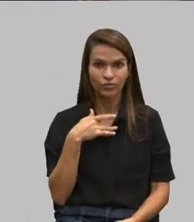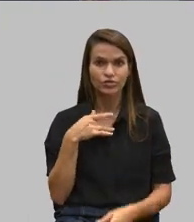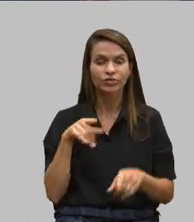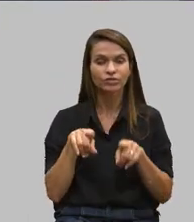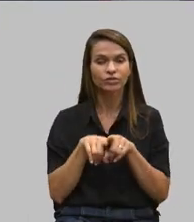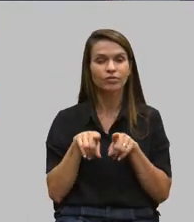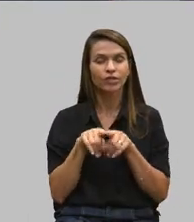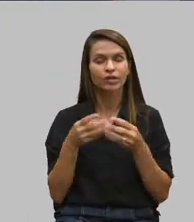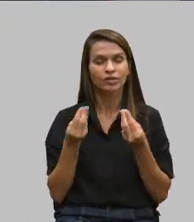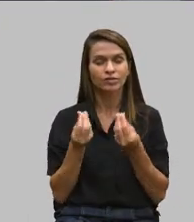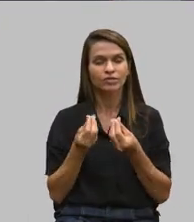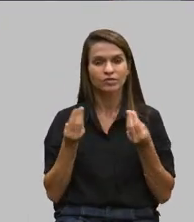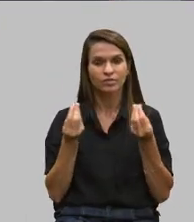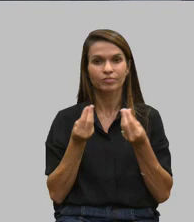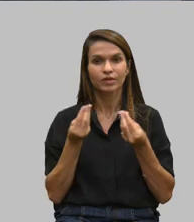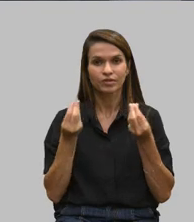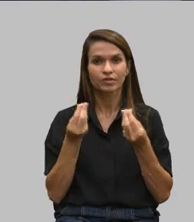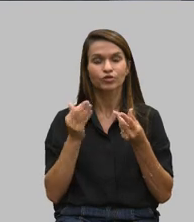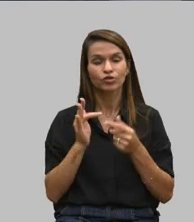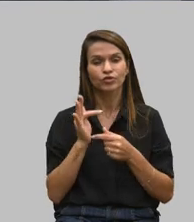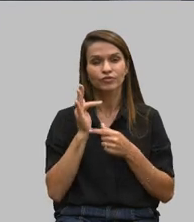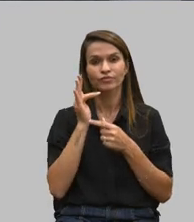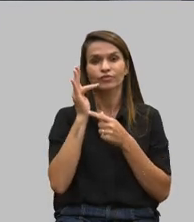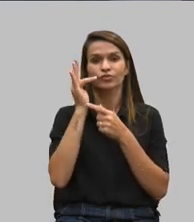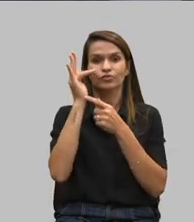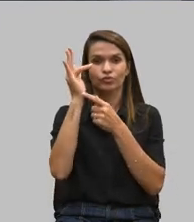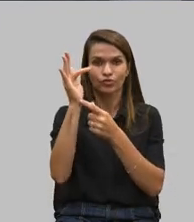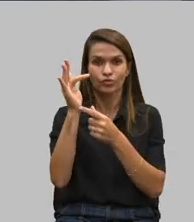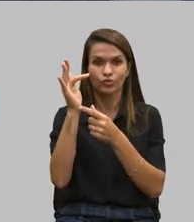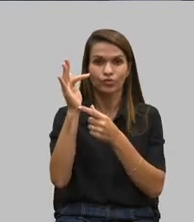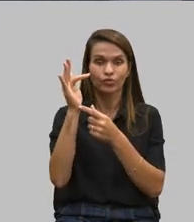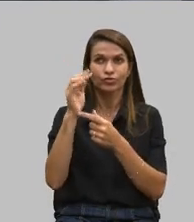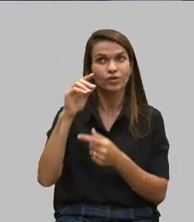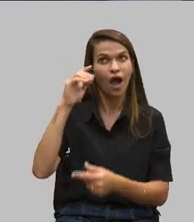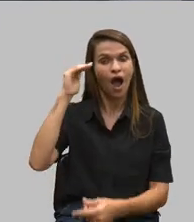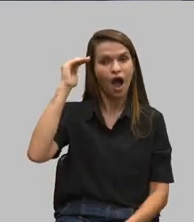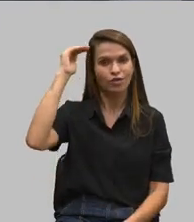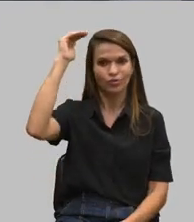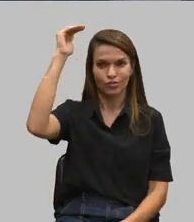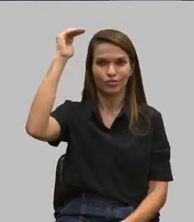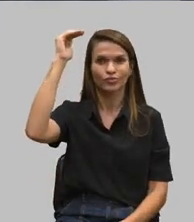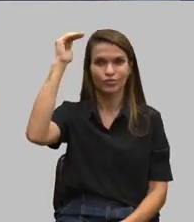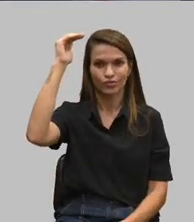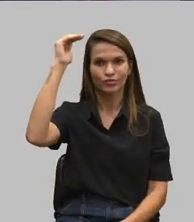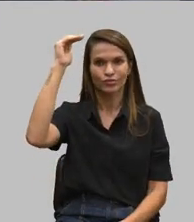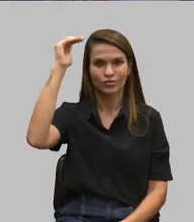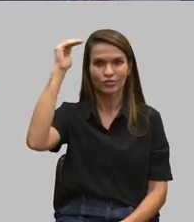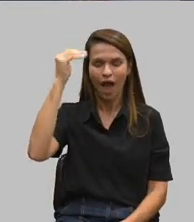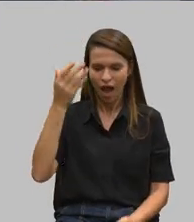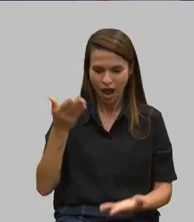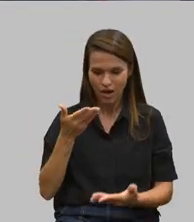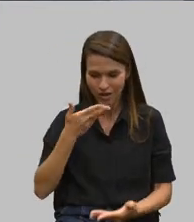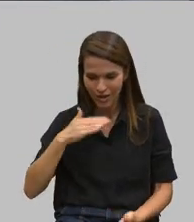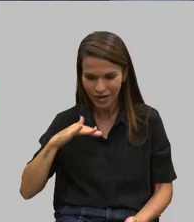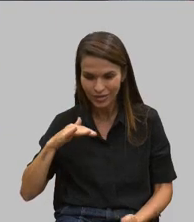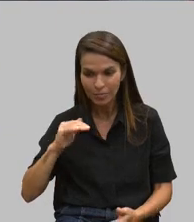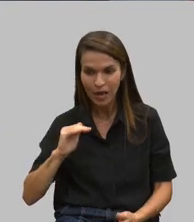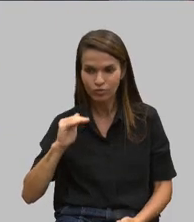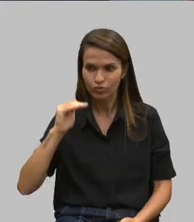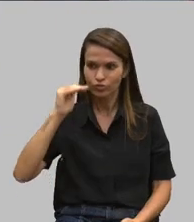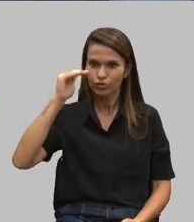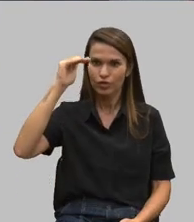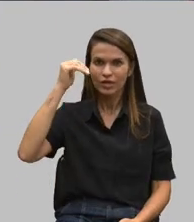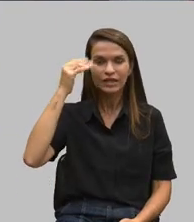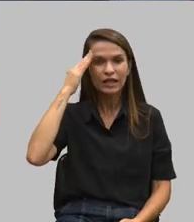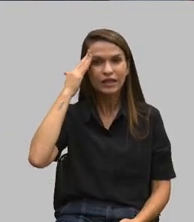sensibilização dos nossos futuros adultos para que eles entendam o papel da da Saúde na vida de